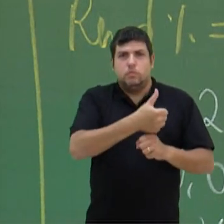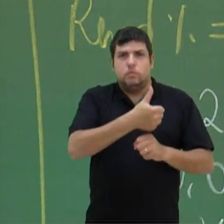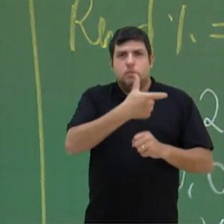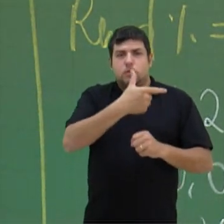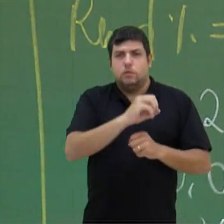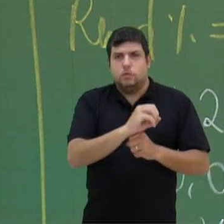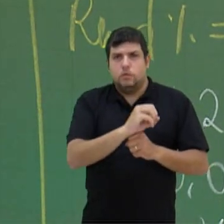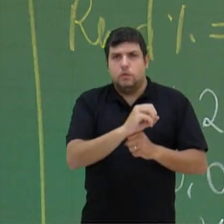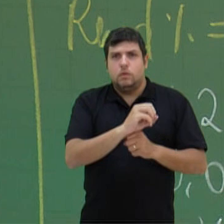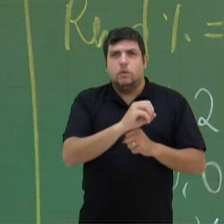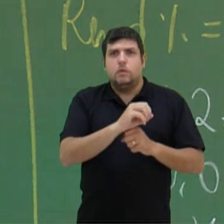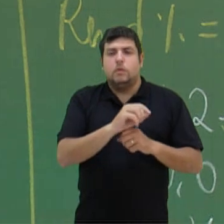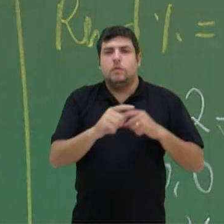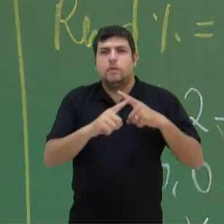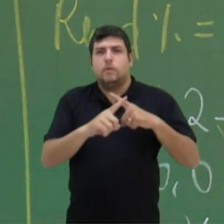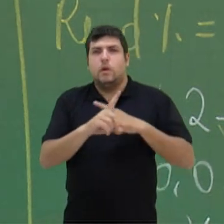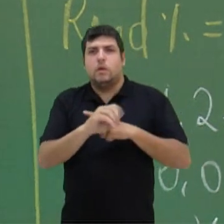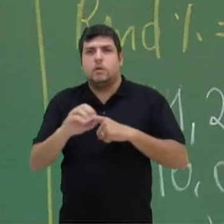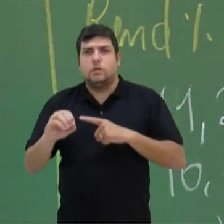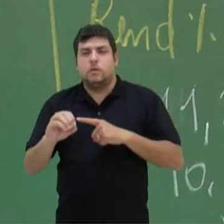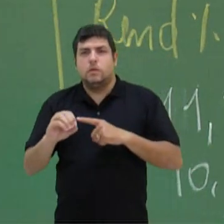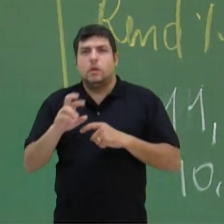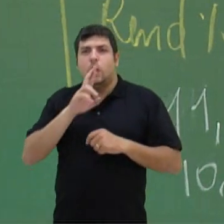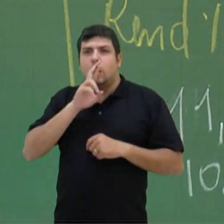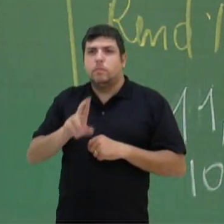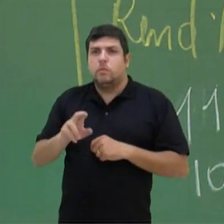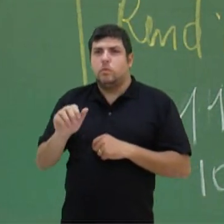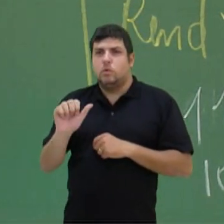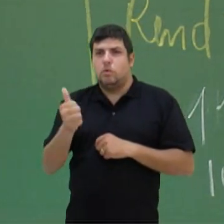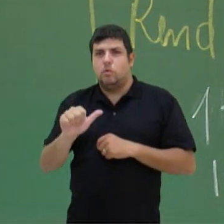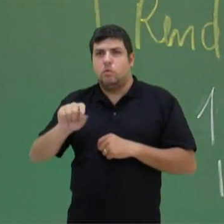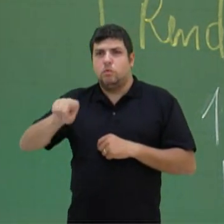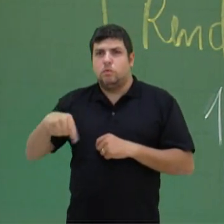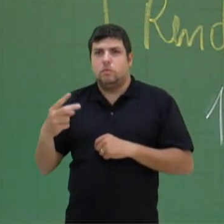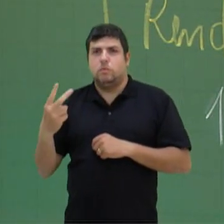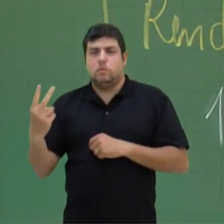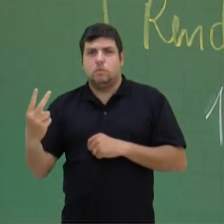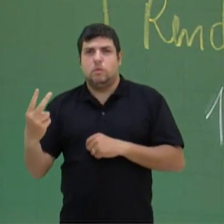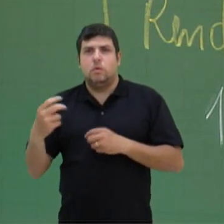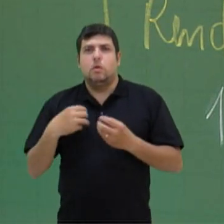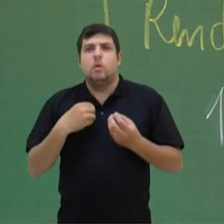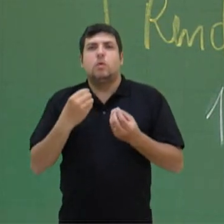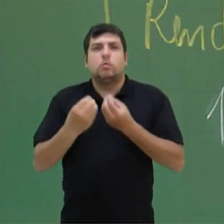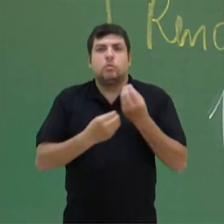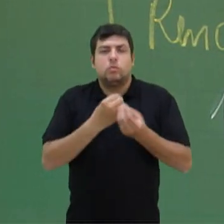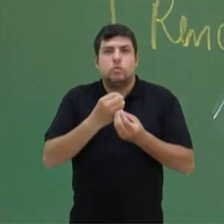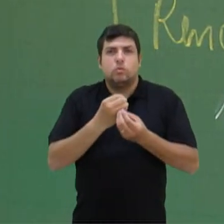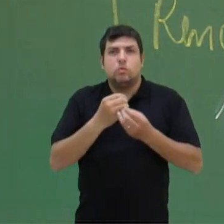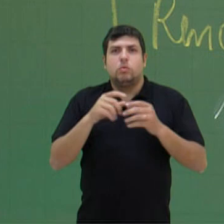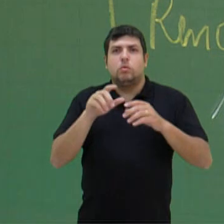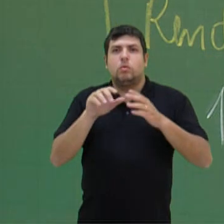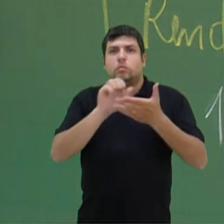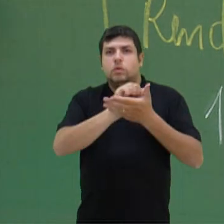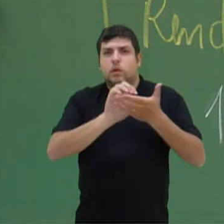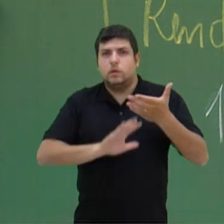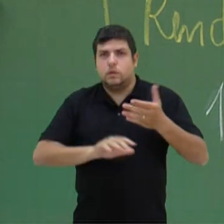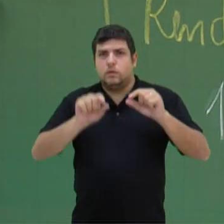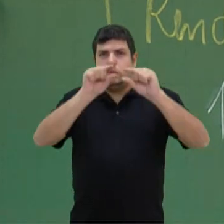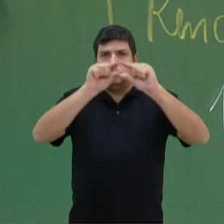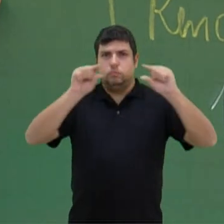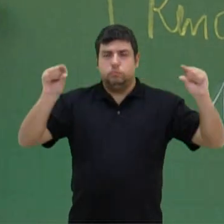100 dá 11,2, tá? Então, as 20 gramas que eu tenho lá no enunciado do exercício